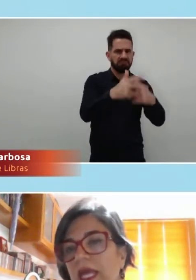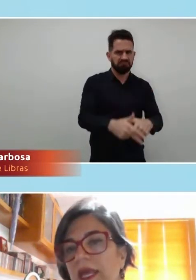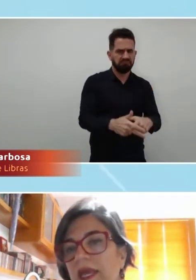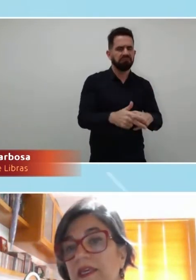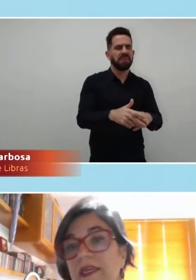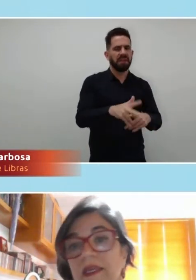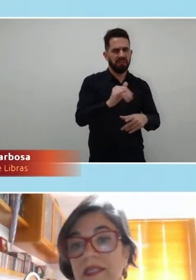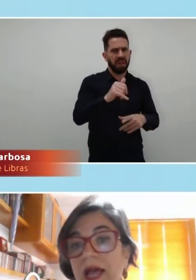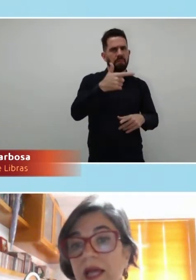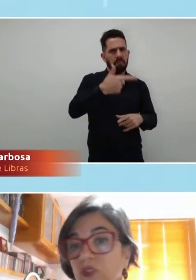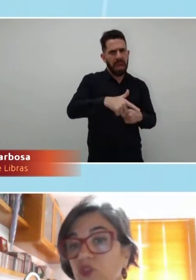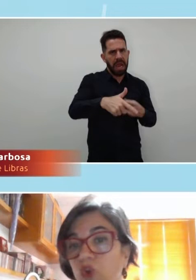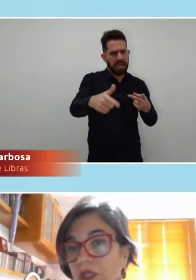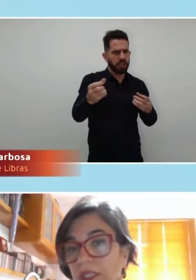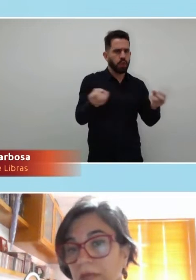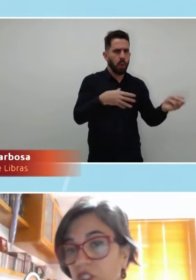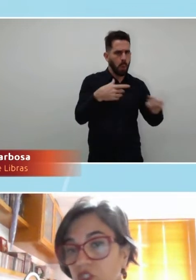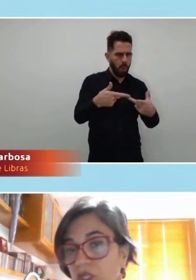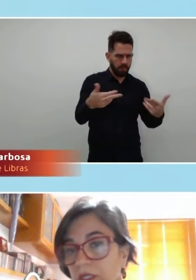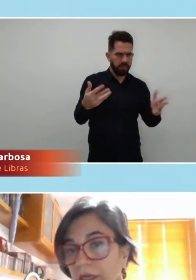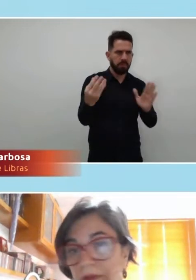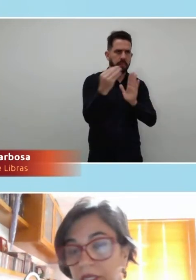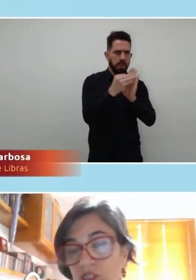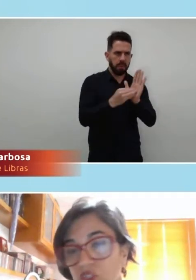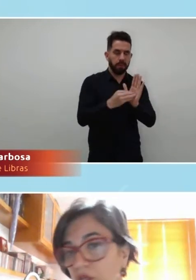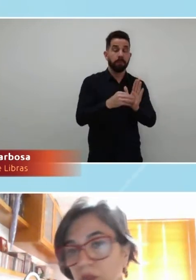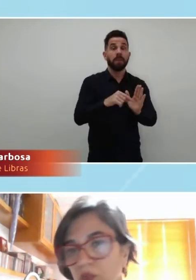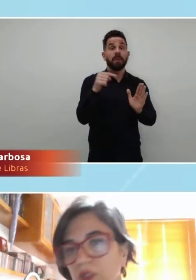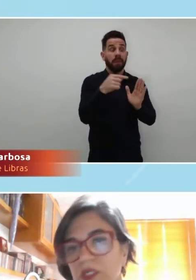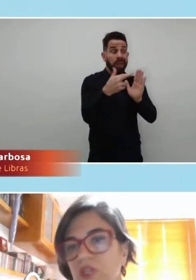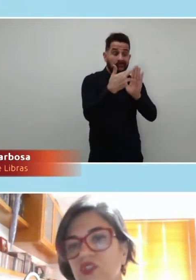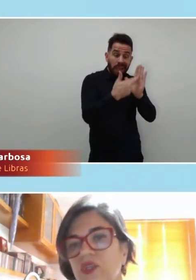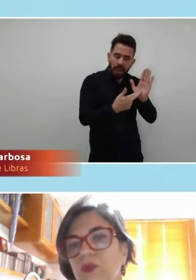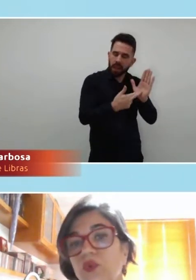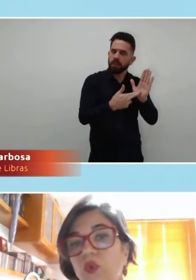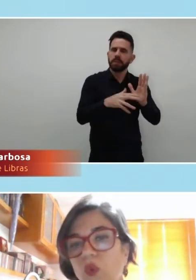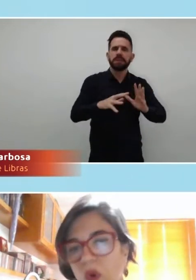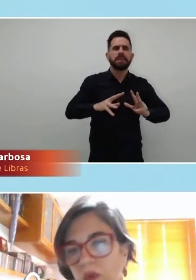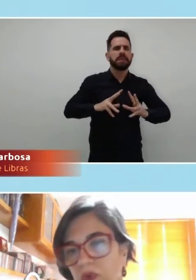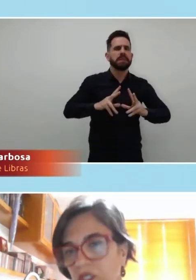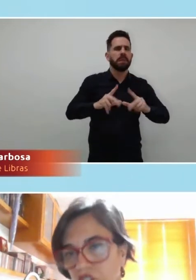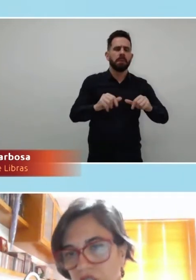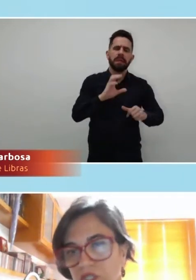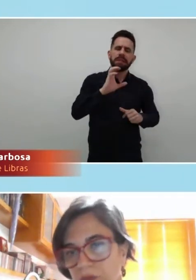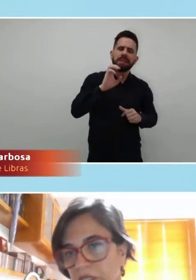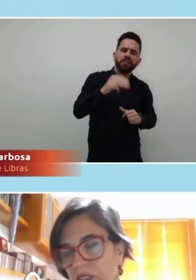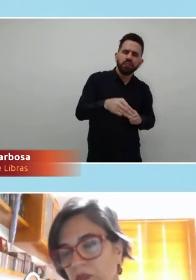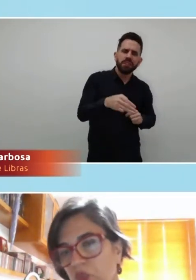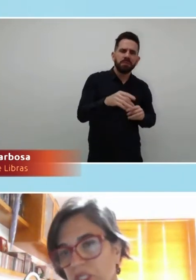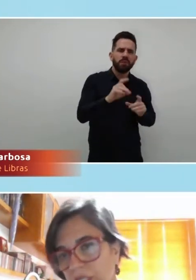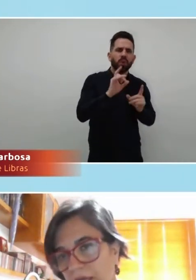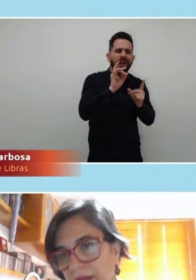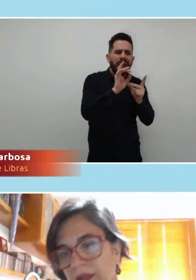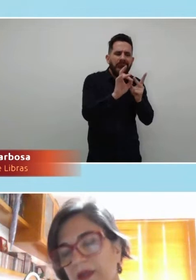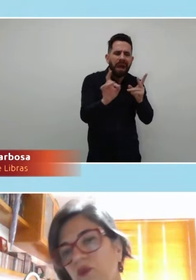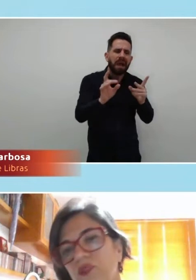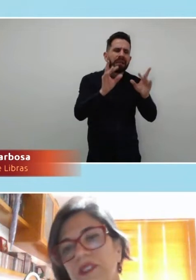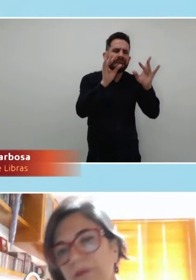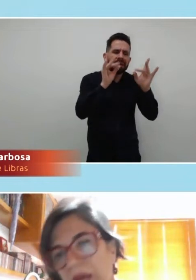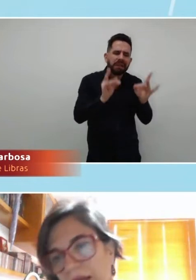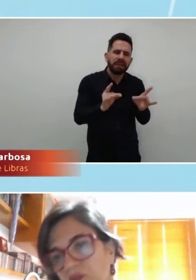anos, que dá toda a medida, centímetro por centímetro, como que a gente precisa projetar